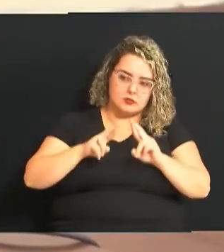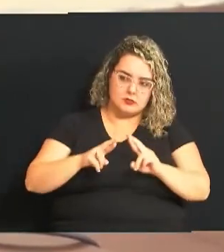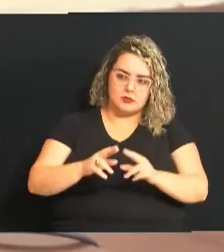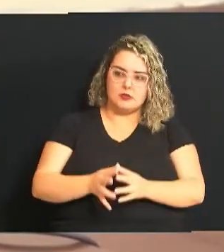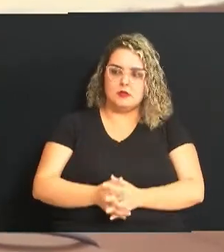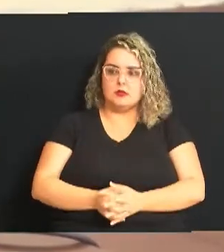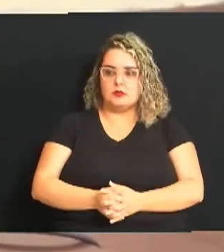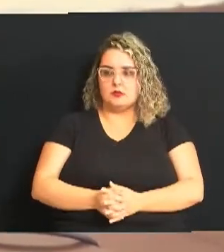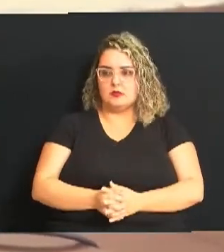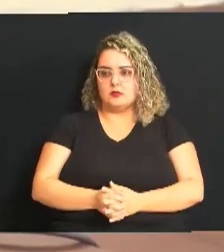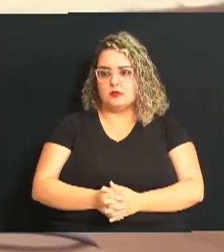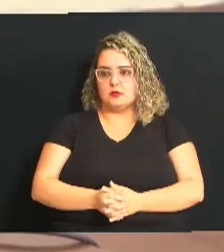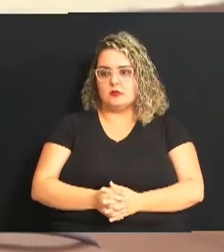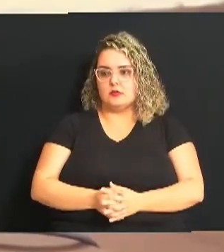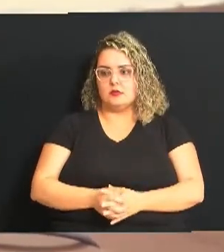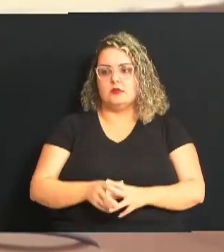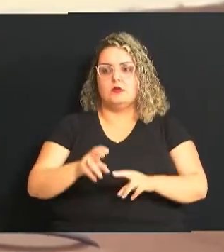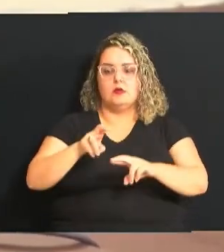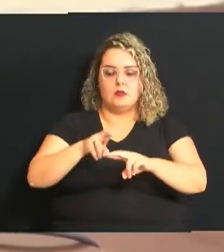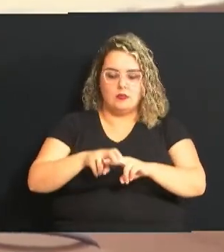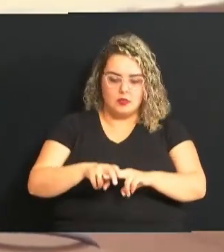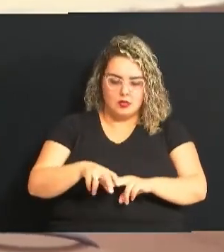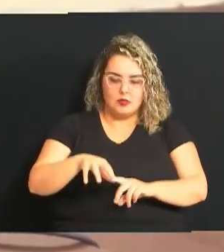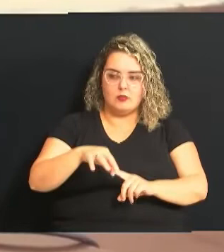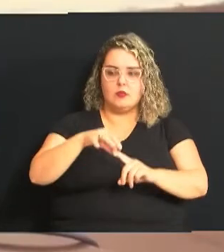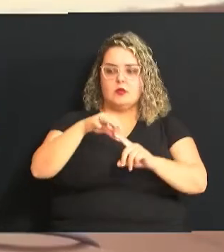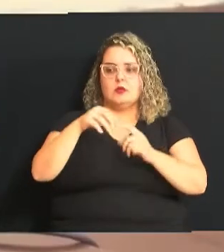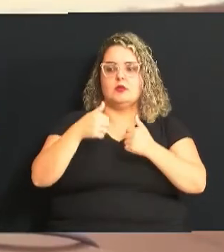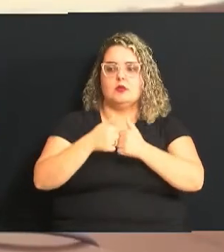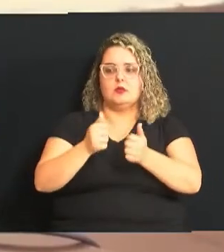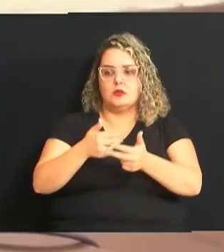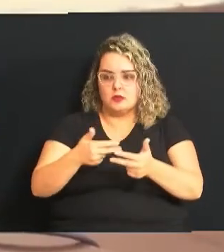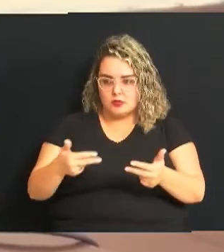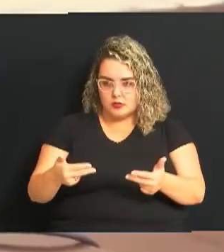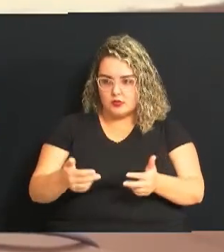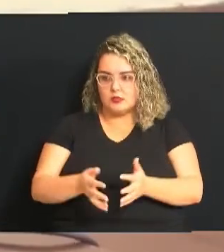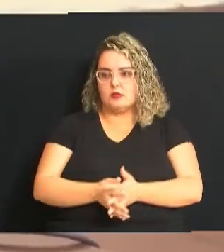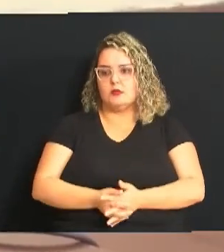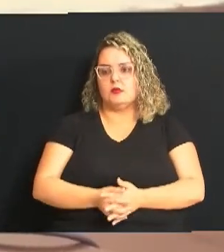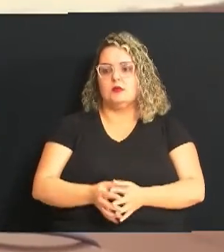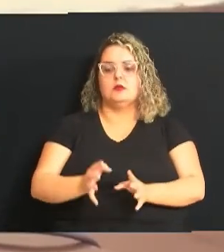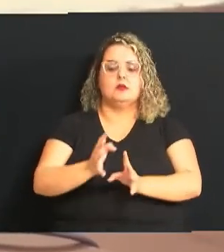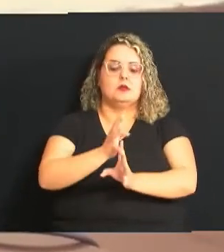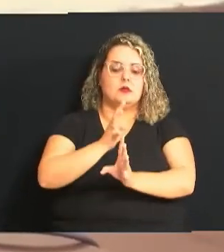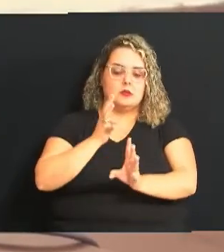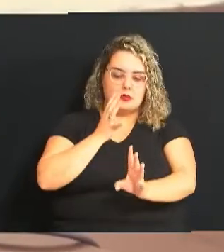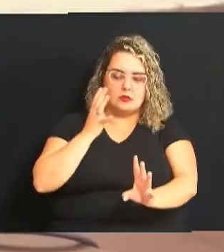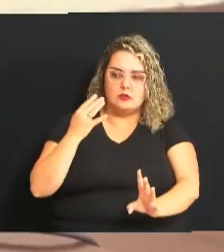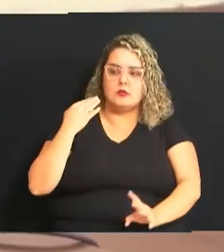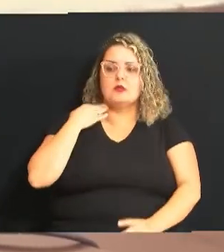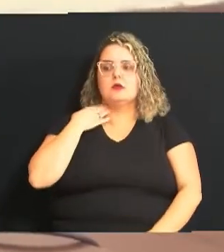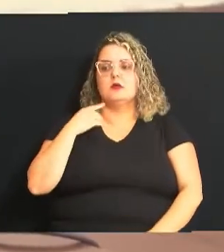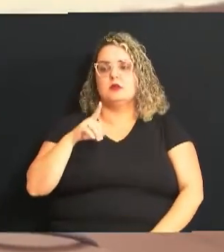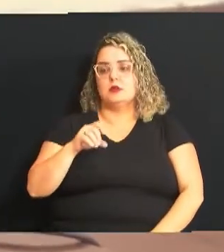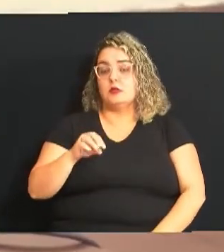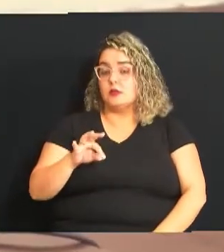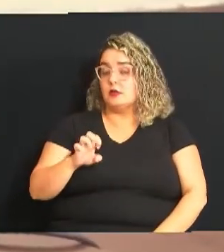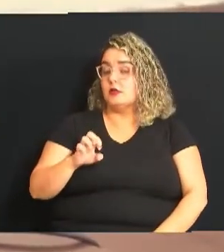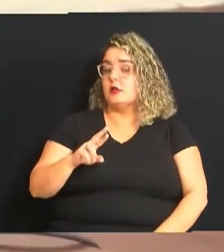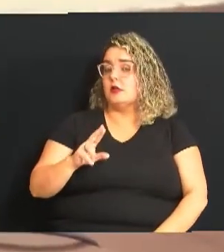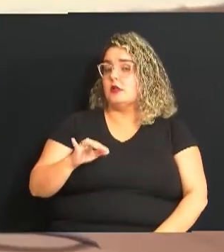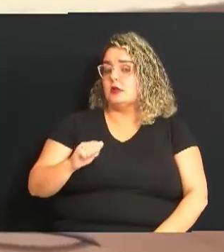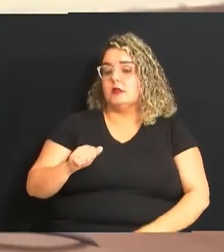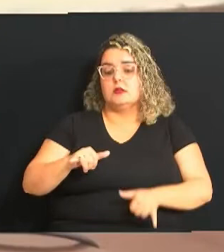pessoas respeitarem aquele banco preferencial no transporte público, na fila do banco, nas lotéricas,